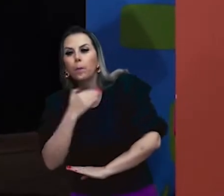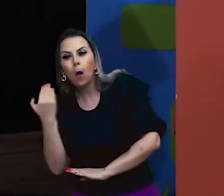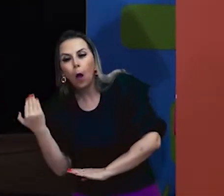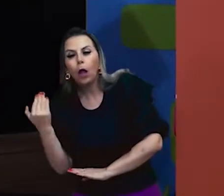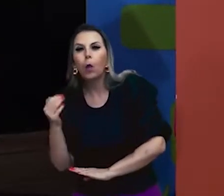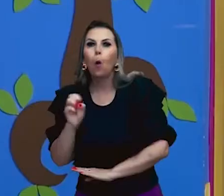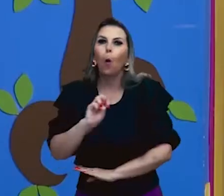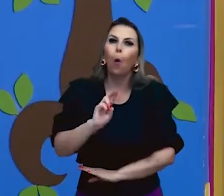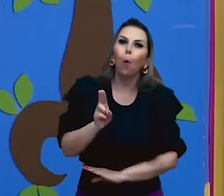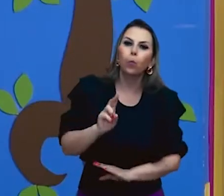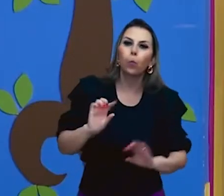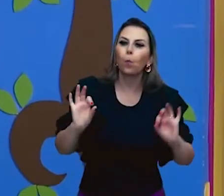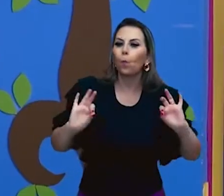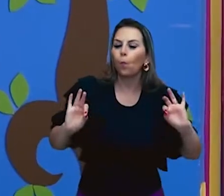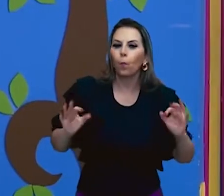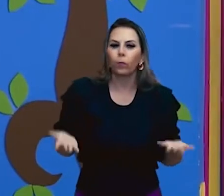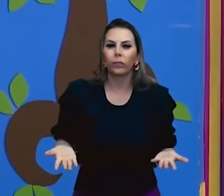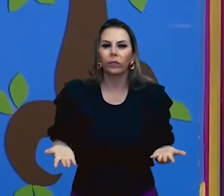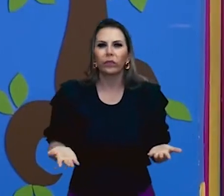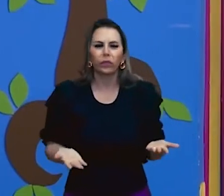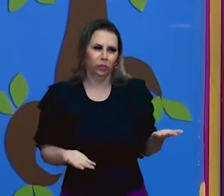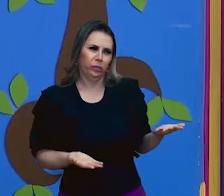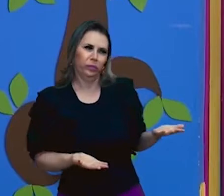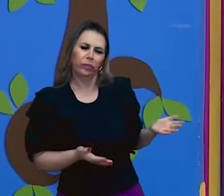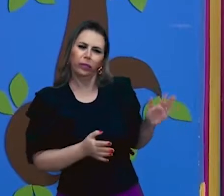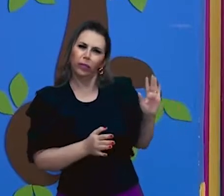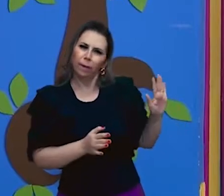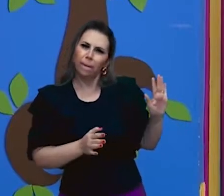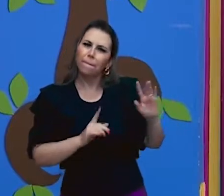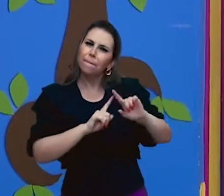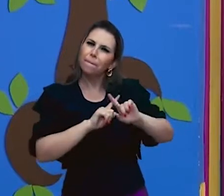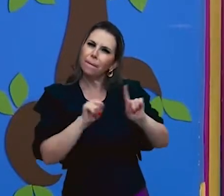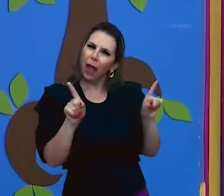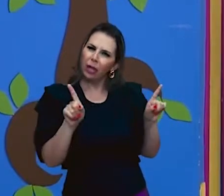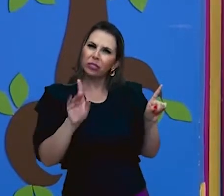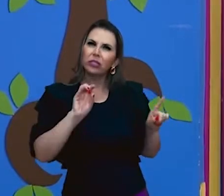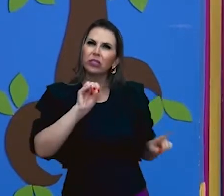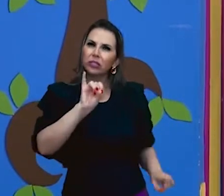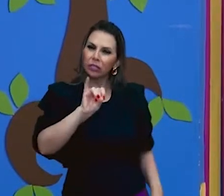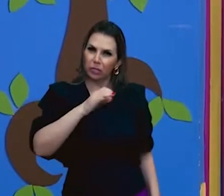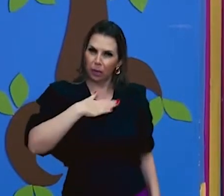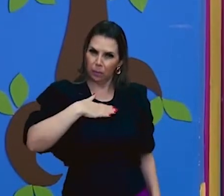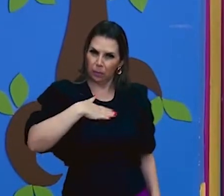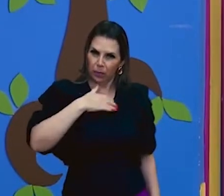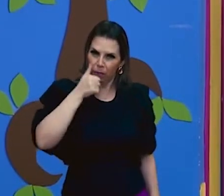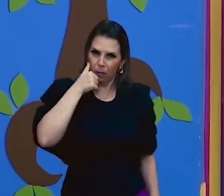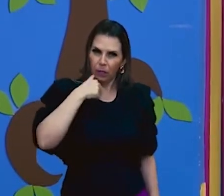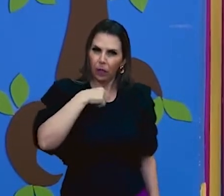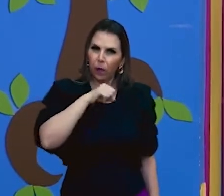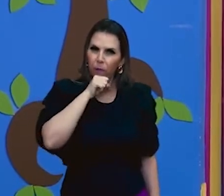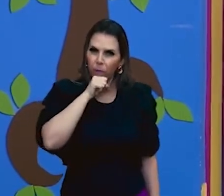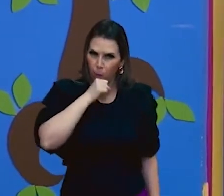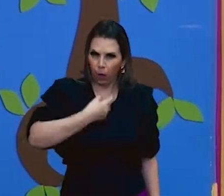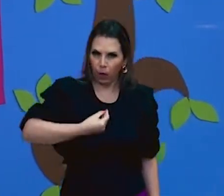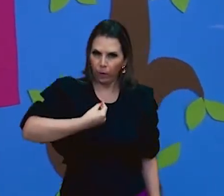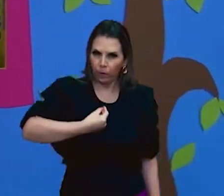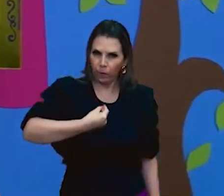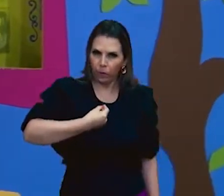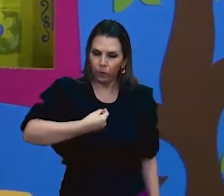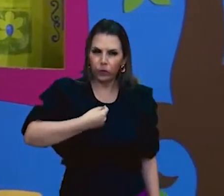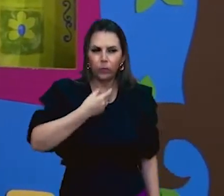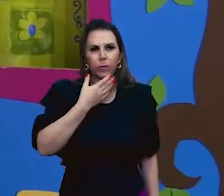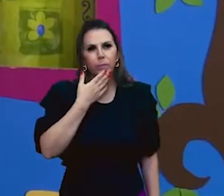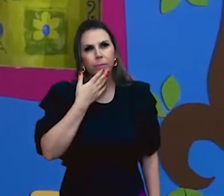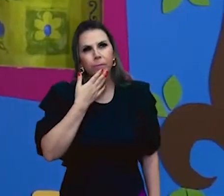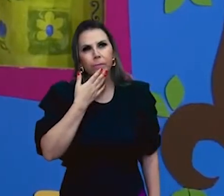ou não morreu? Ô Gigi, mas então, se a minha avó, ela tá